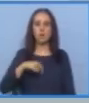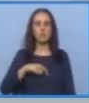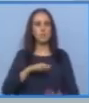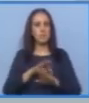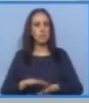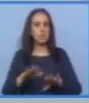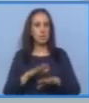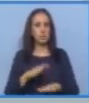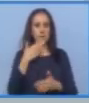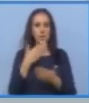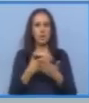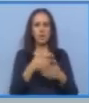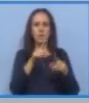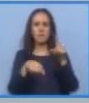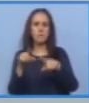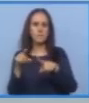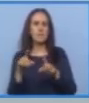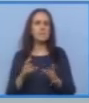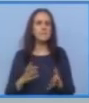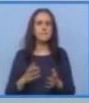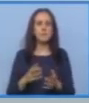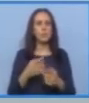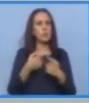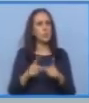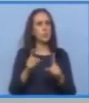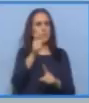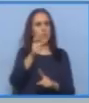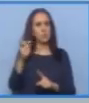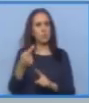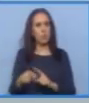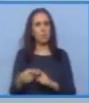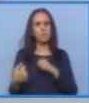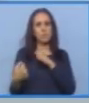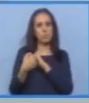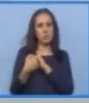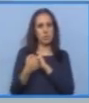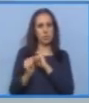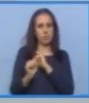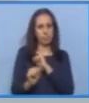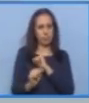lidar com a diferença, não só com a diferença, mas com a oposição.